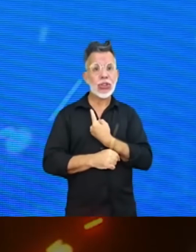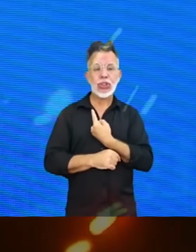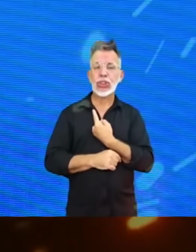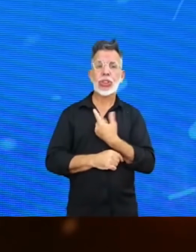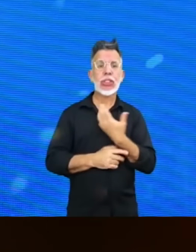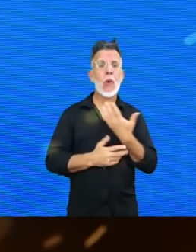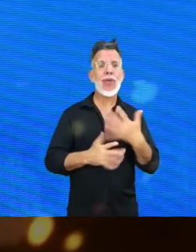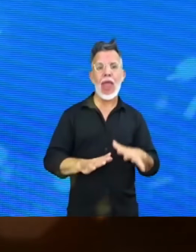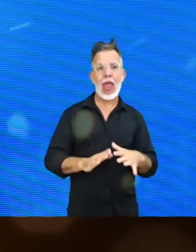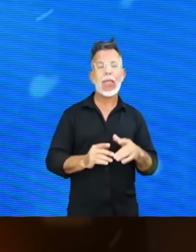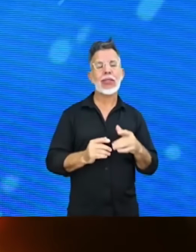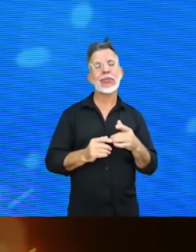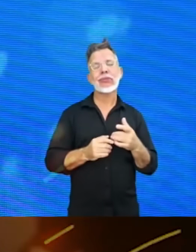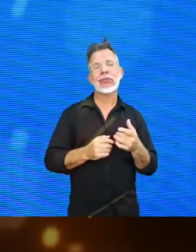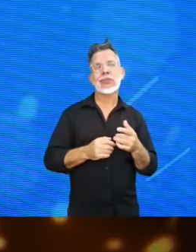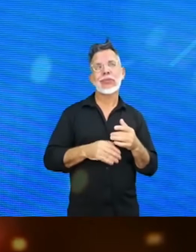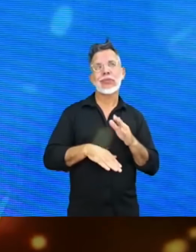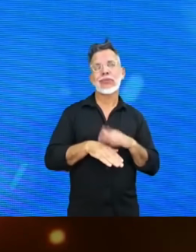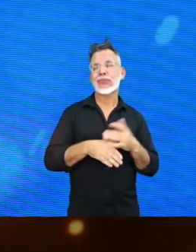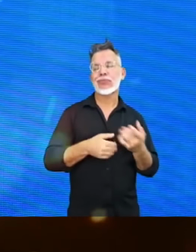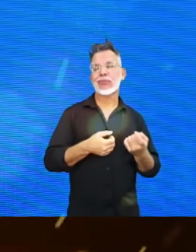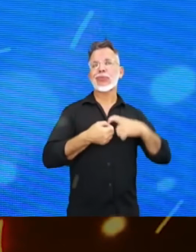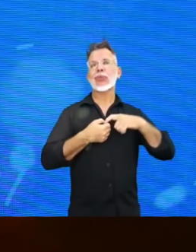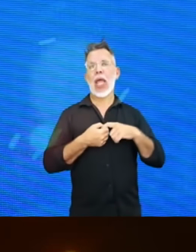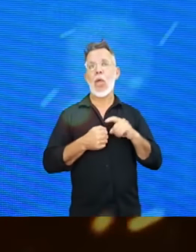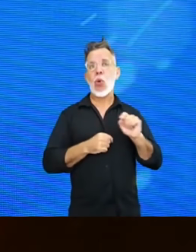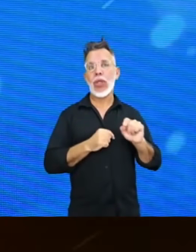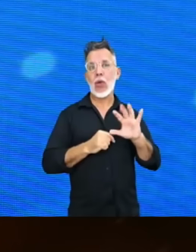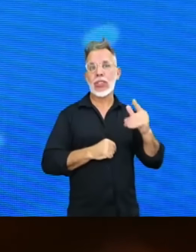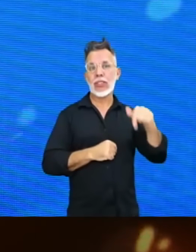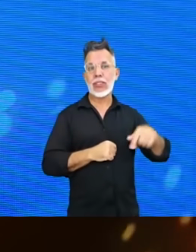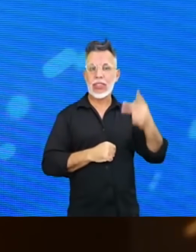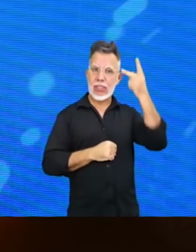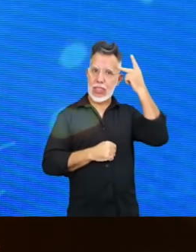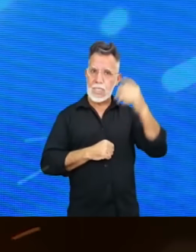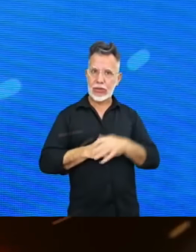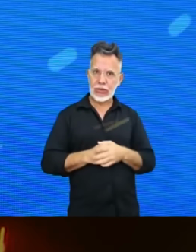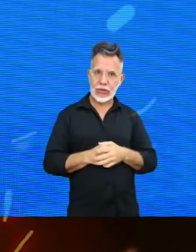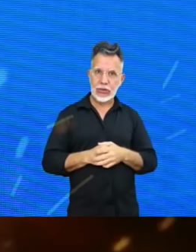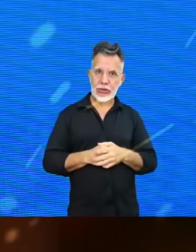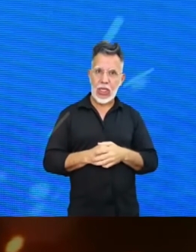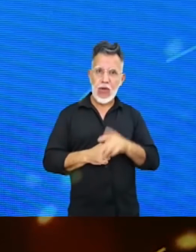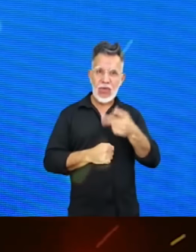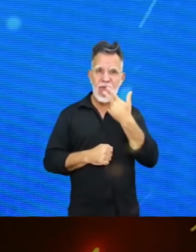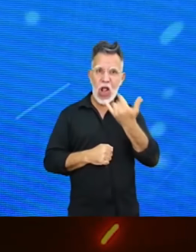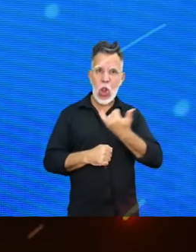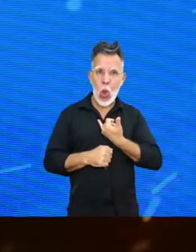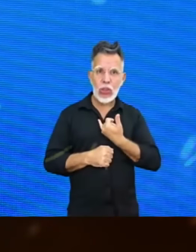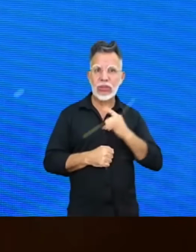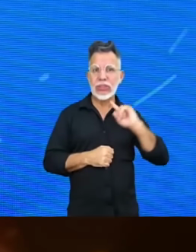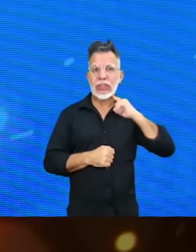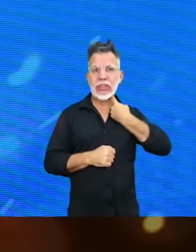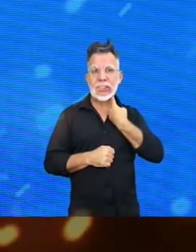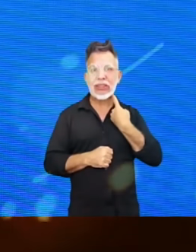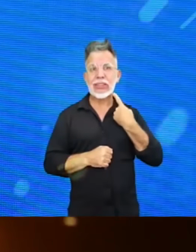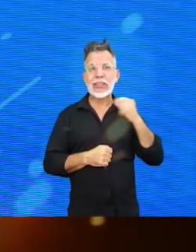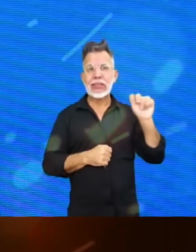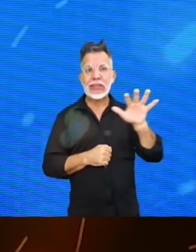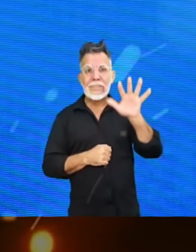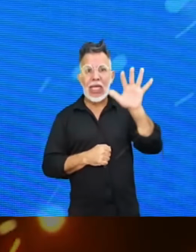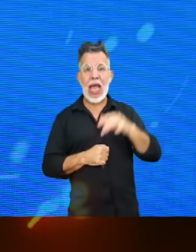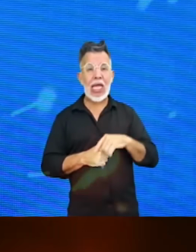você falou sobre a poluição a gente não aguenta mais cheirar essa poluição aí você imagina os cheiradores